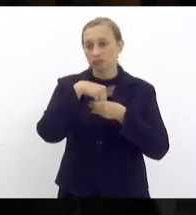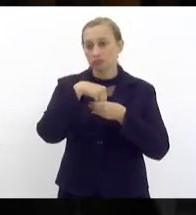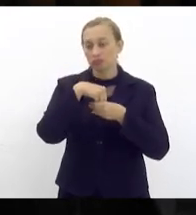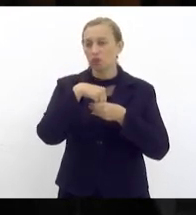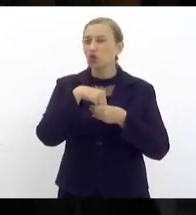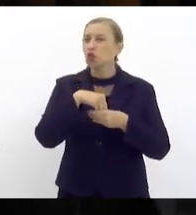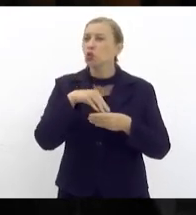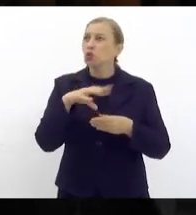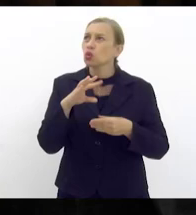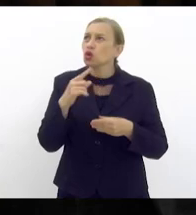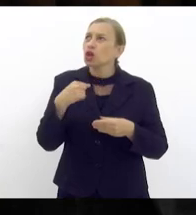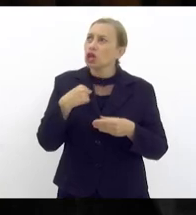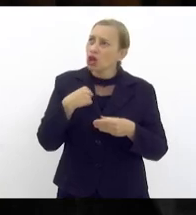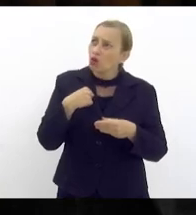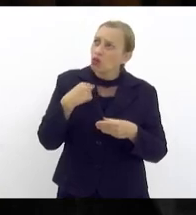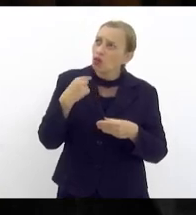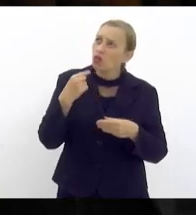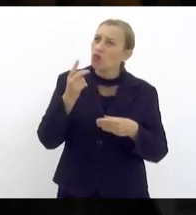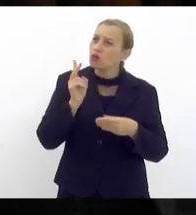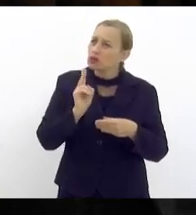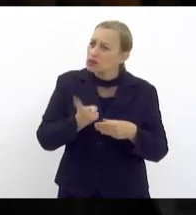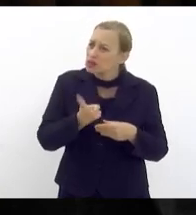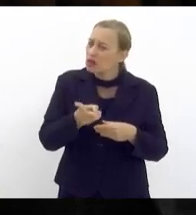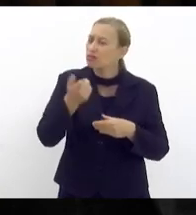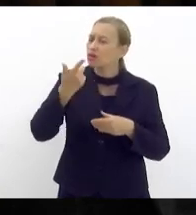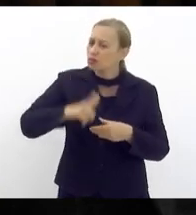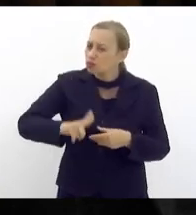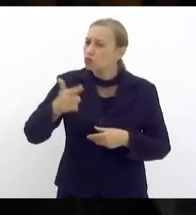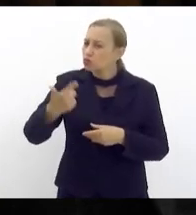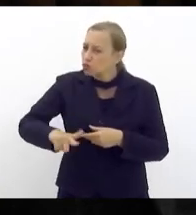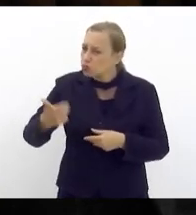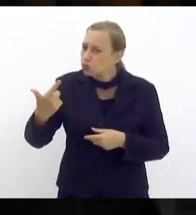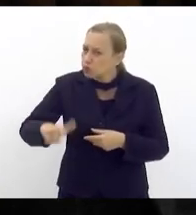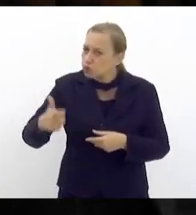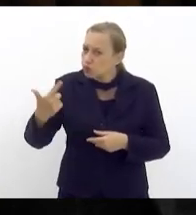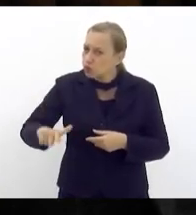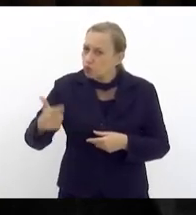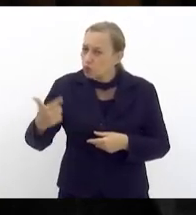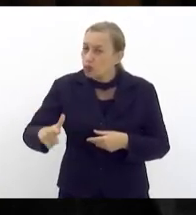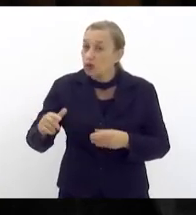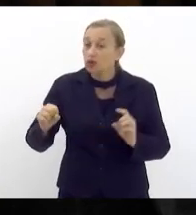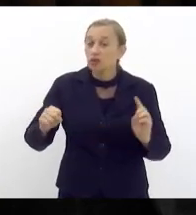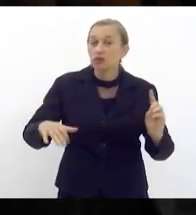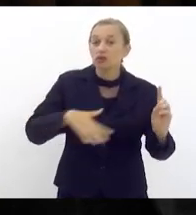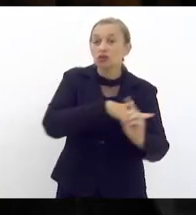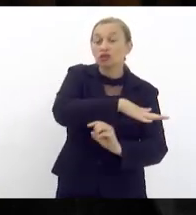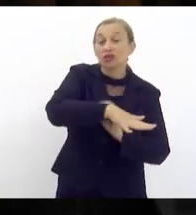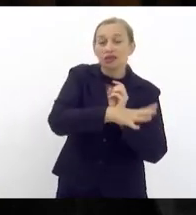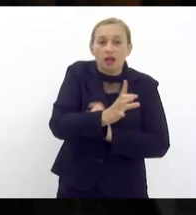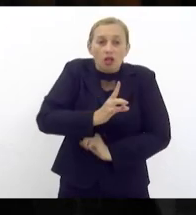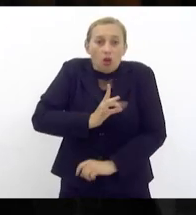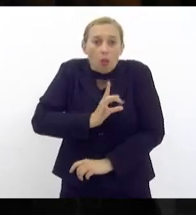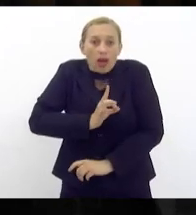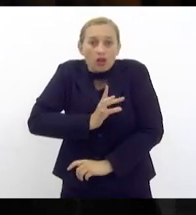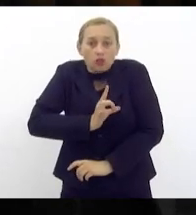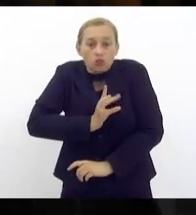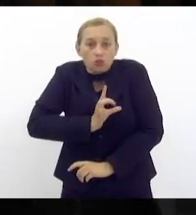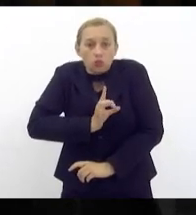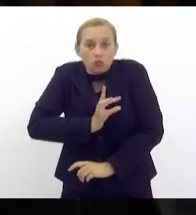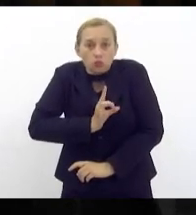naquilo que eu venho sempre repetindo que a sociedade do Medo